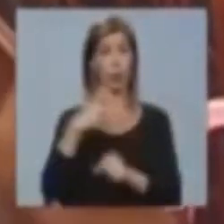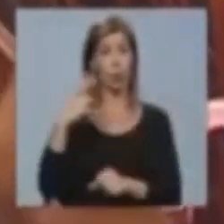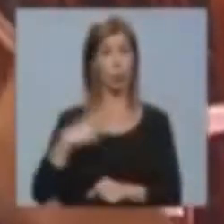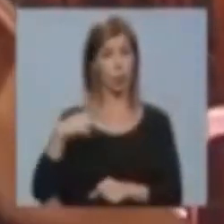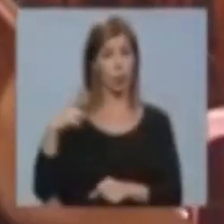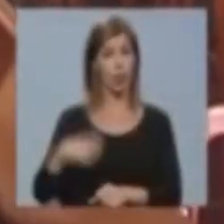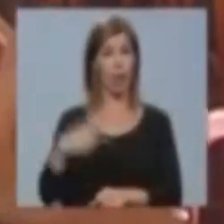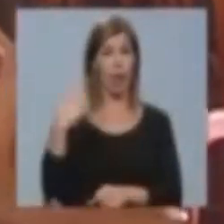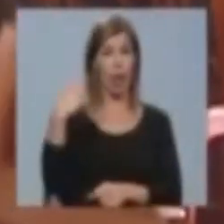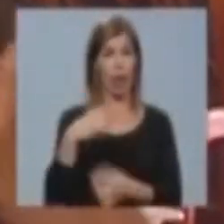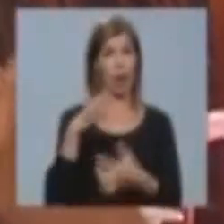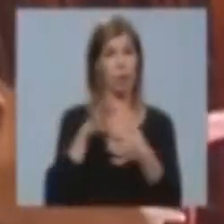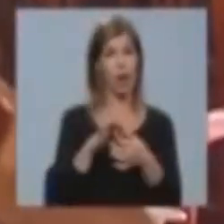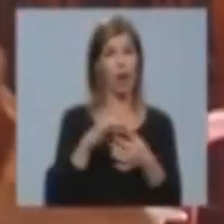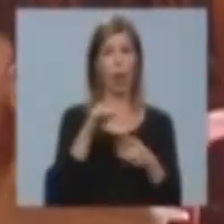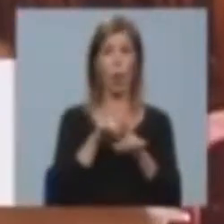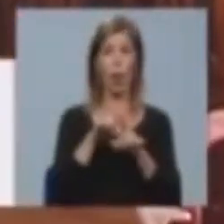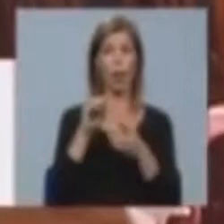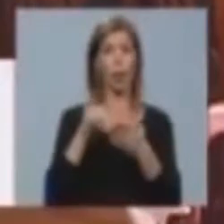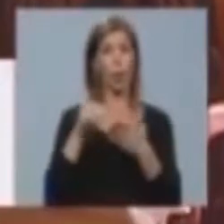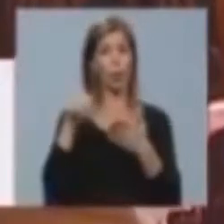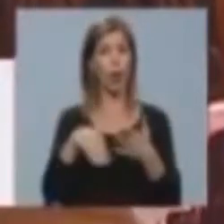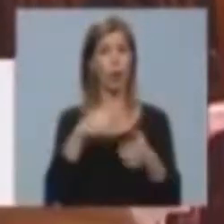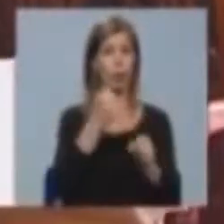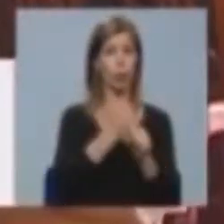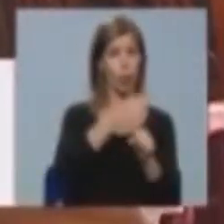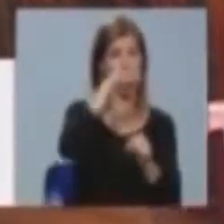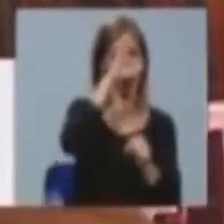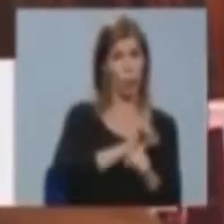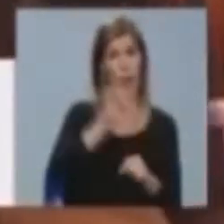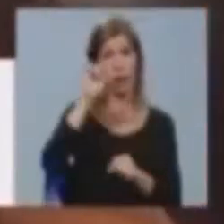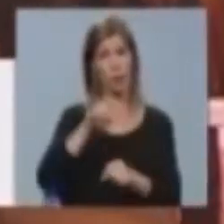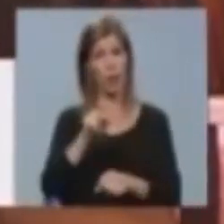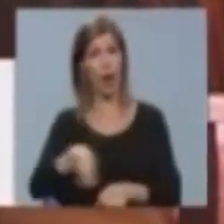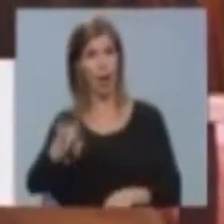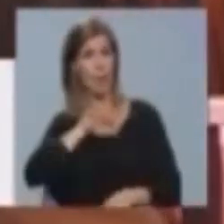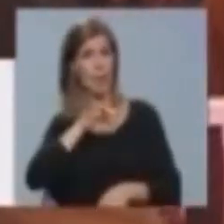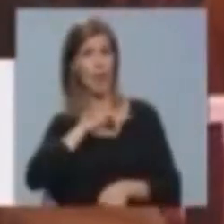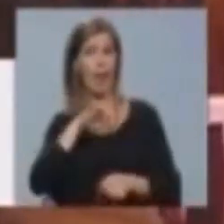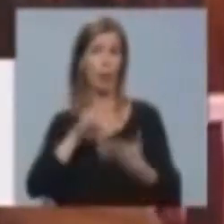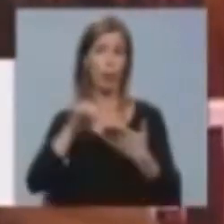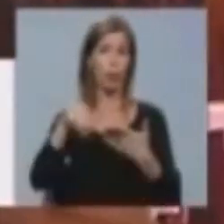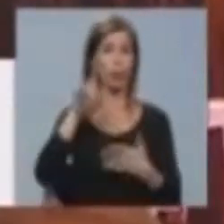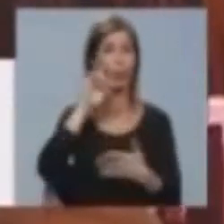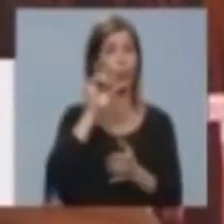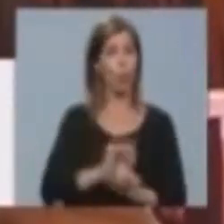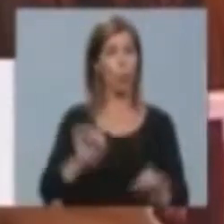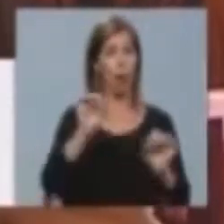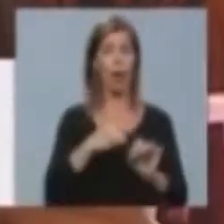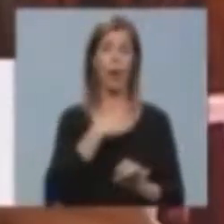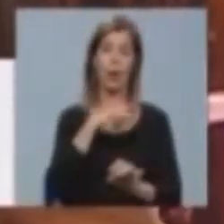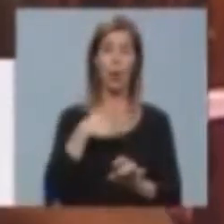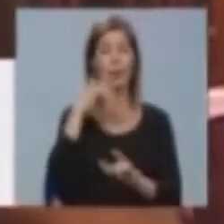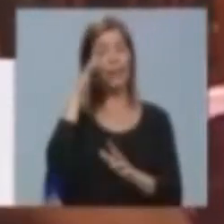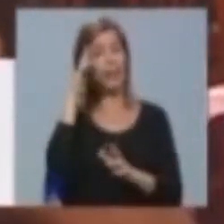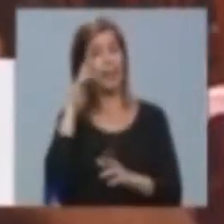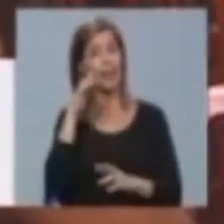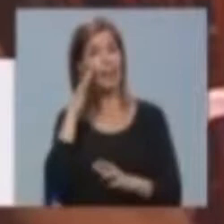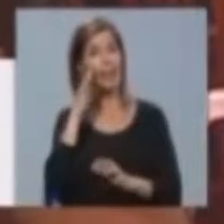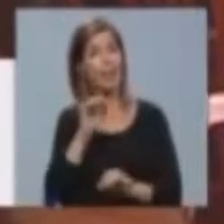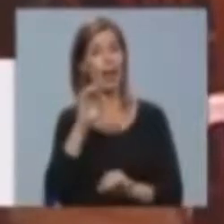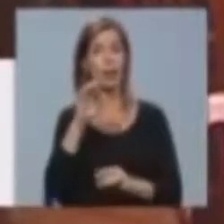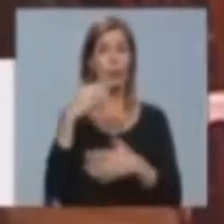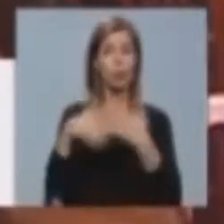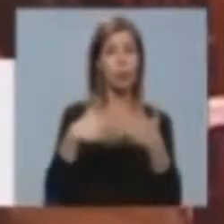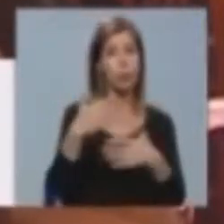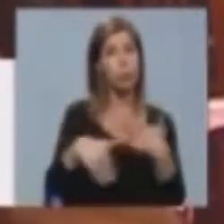tinham vínculos precários, seja na função pública, seja no setor privado. Aí estamos a trabalhar no sentido de